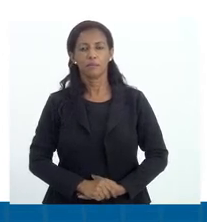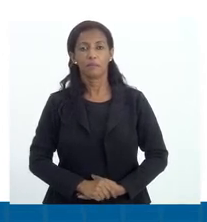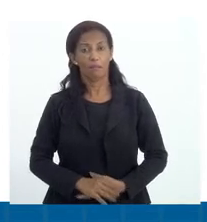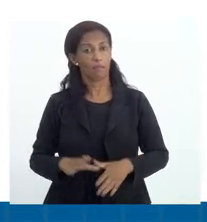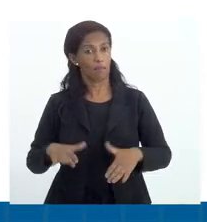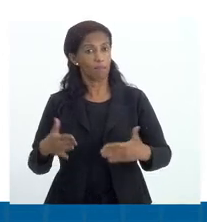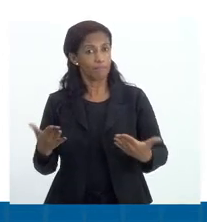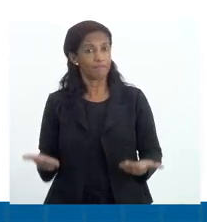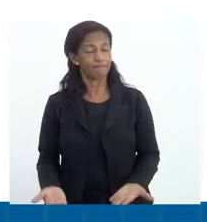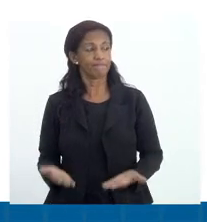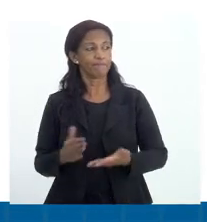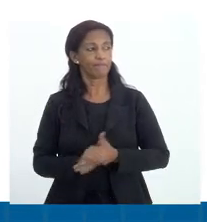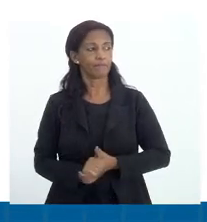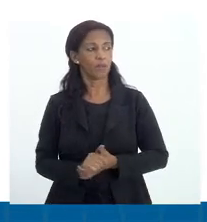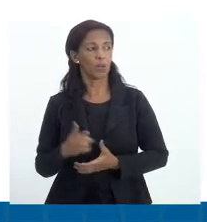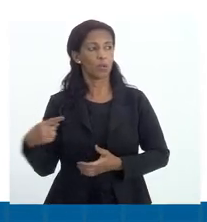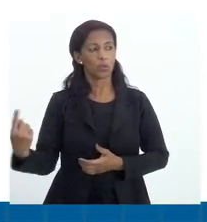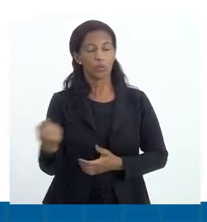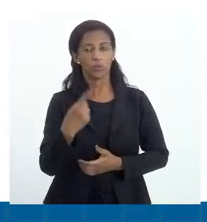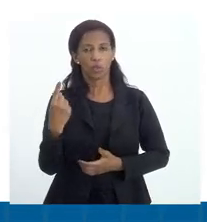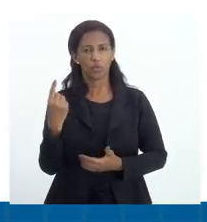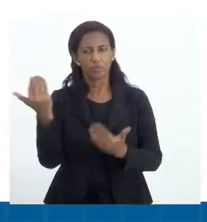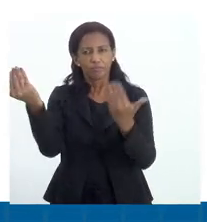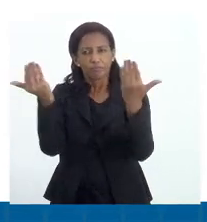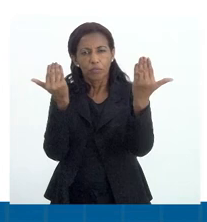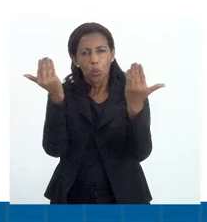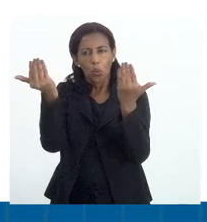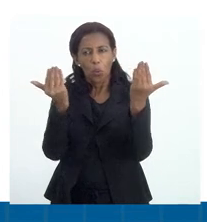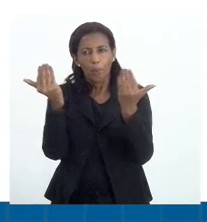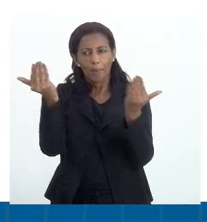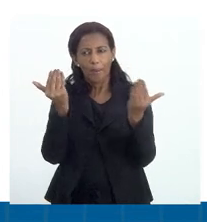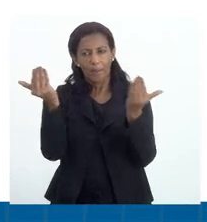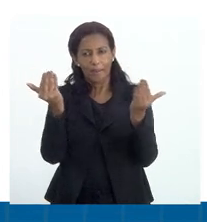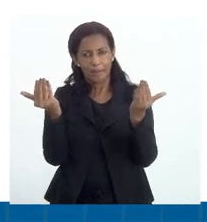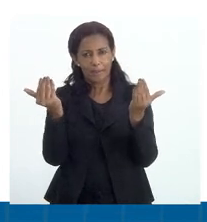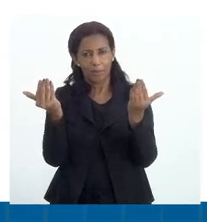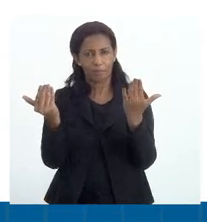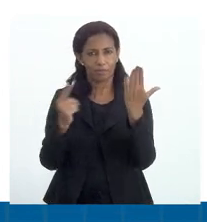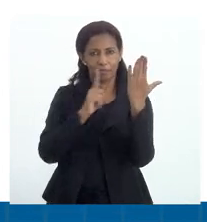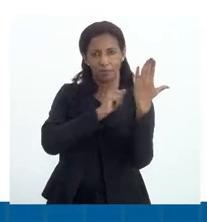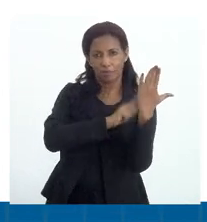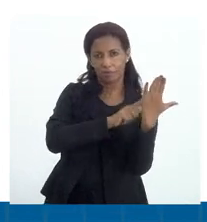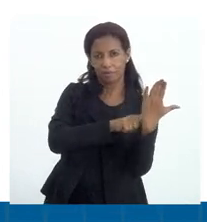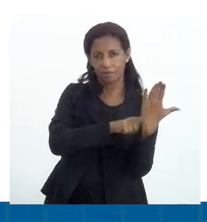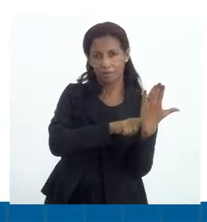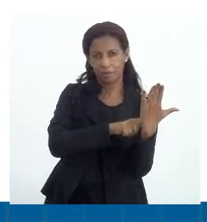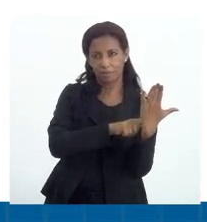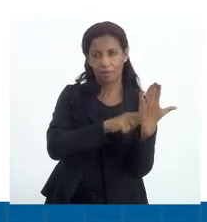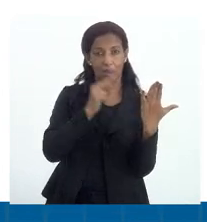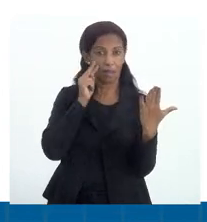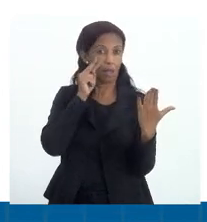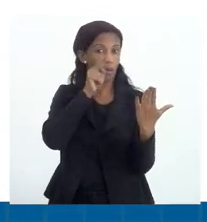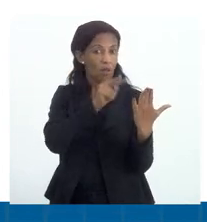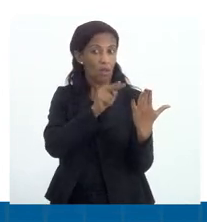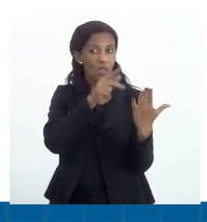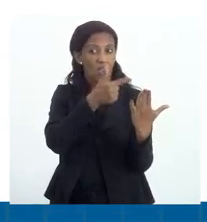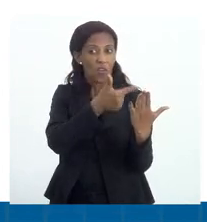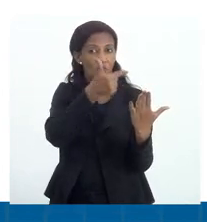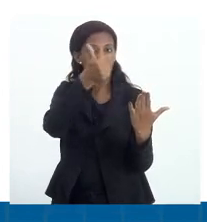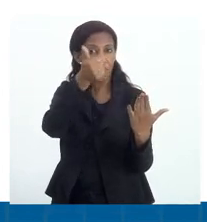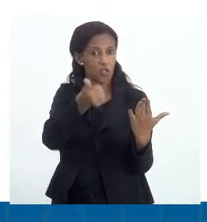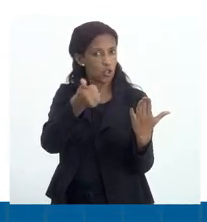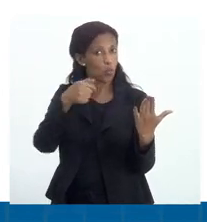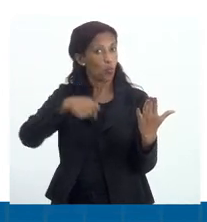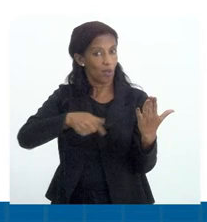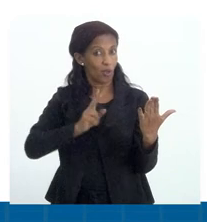Assim, nós fizemos uma comparação entre, cabe observar que 21 a gente não